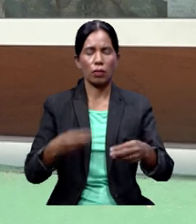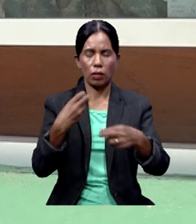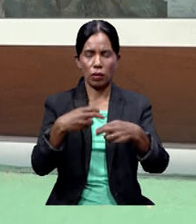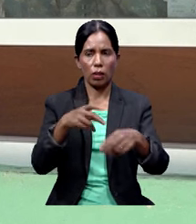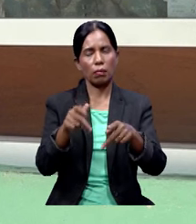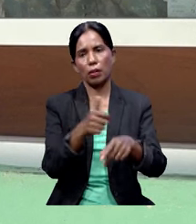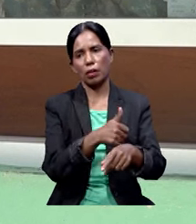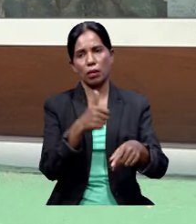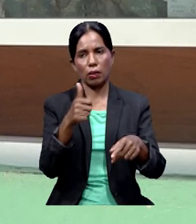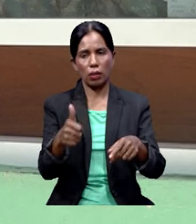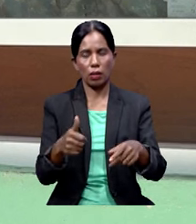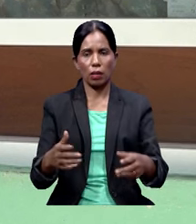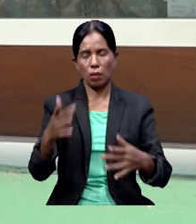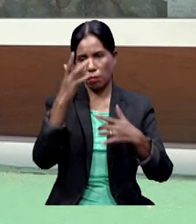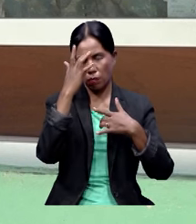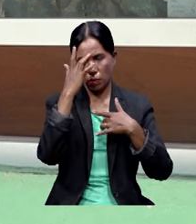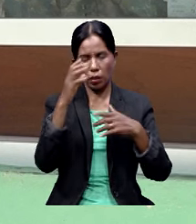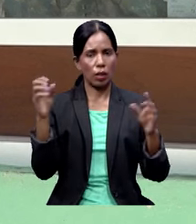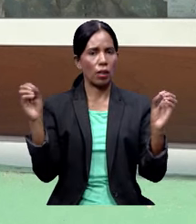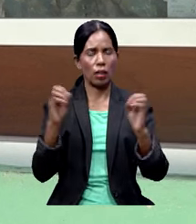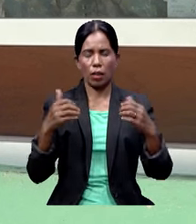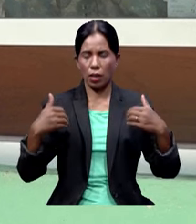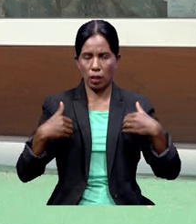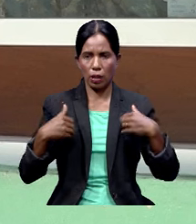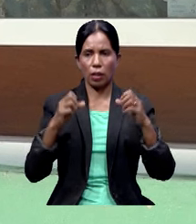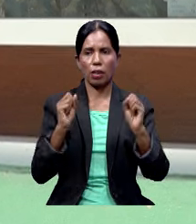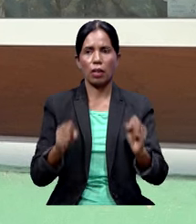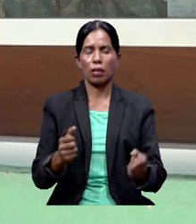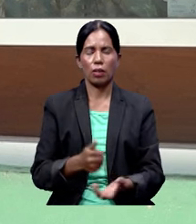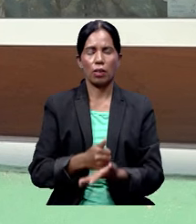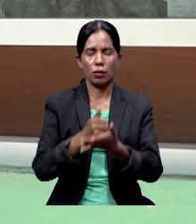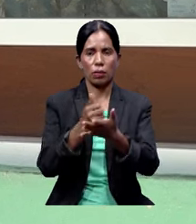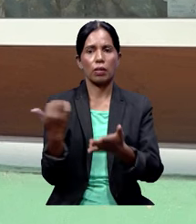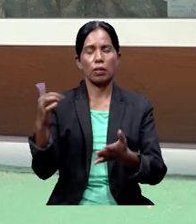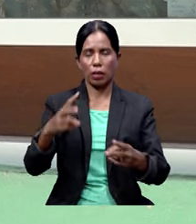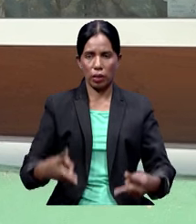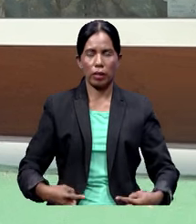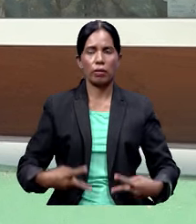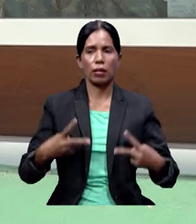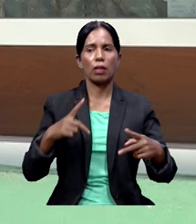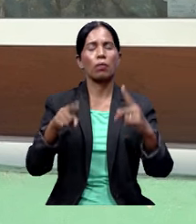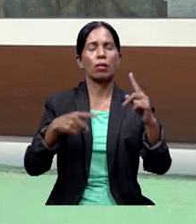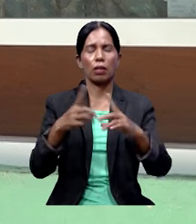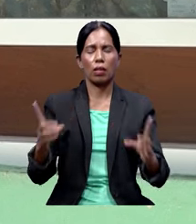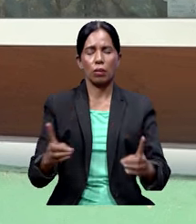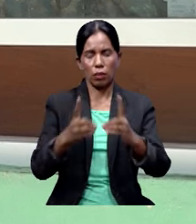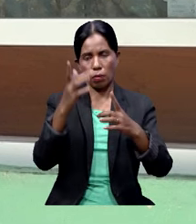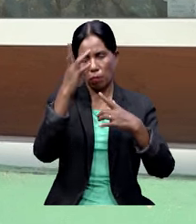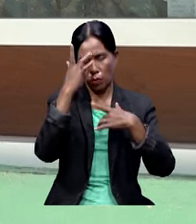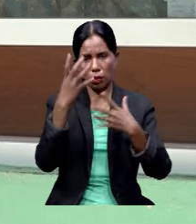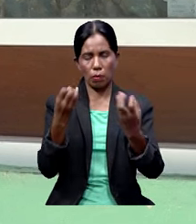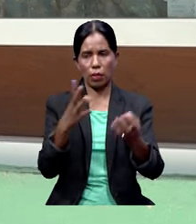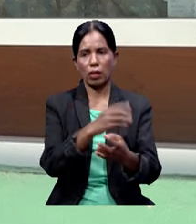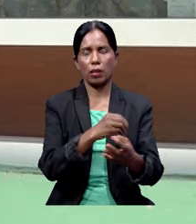ema sira né bem mac moras, caricla e a possibilidade ato salva a vida. Mas ira enfrenta moras o tipo oi,